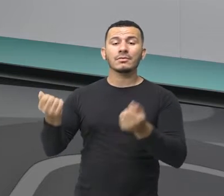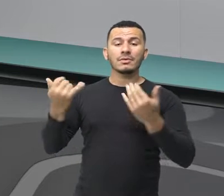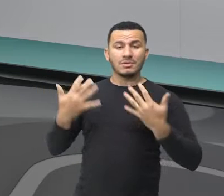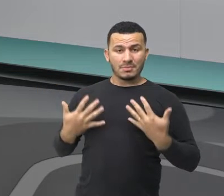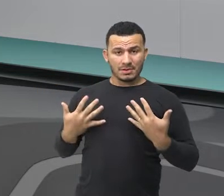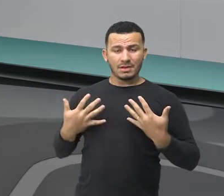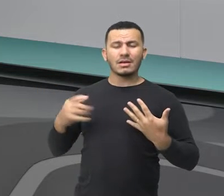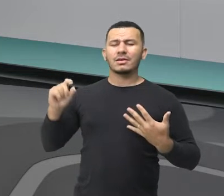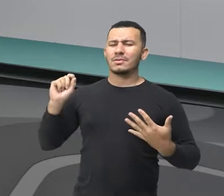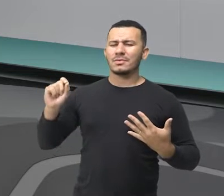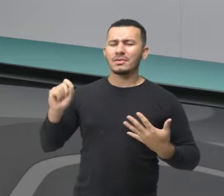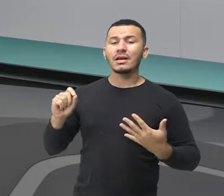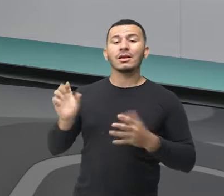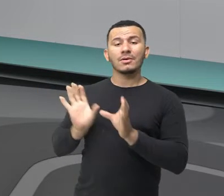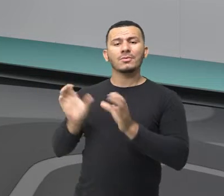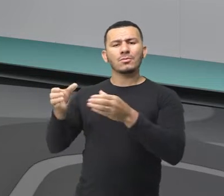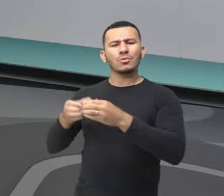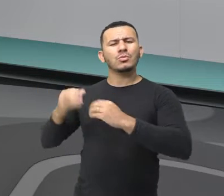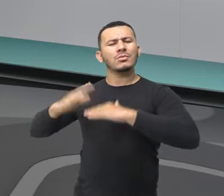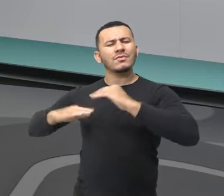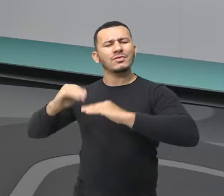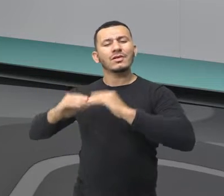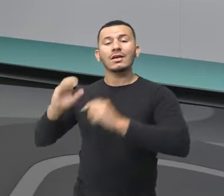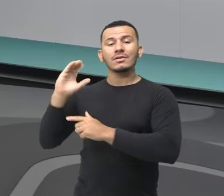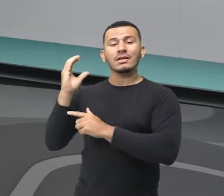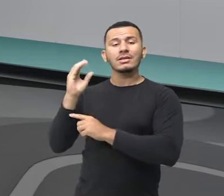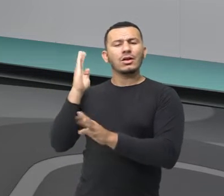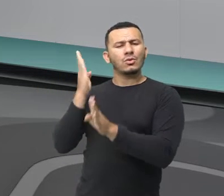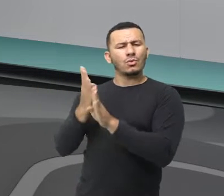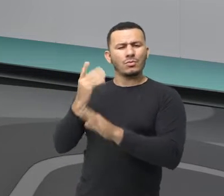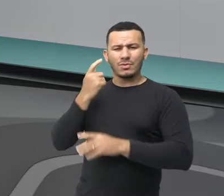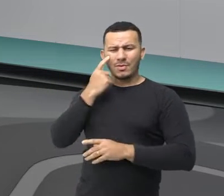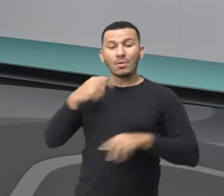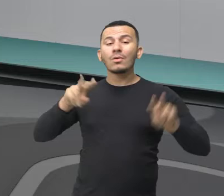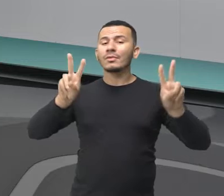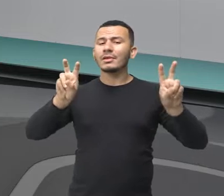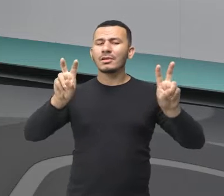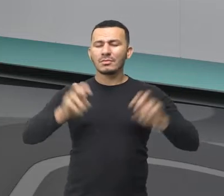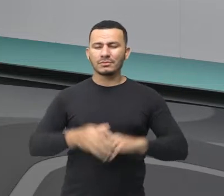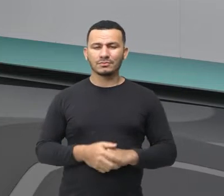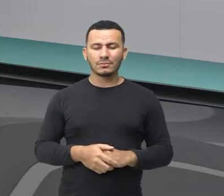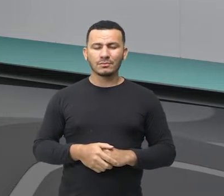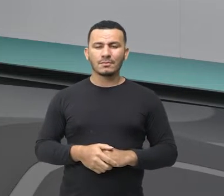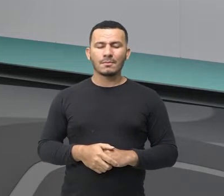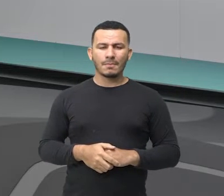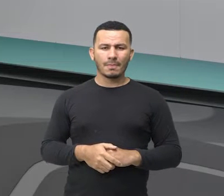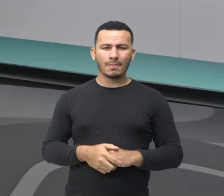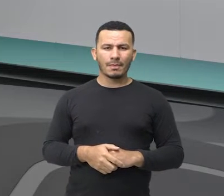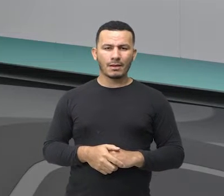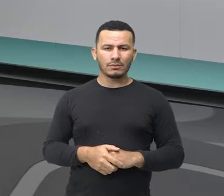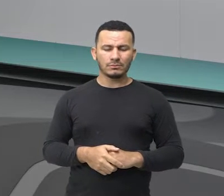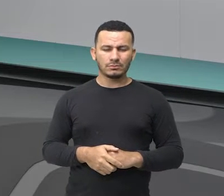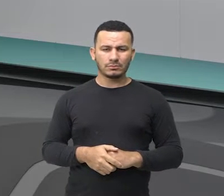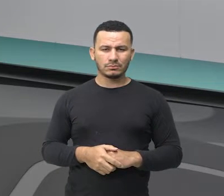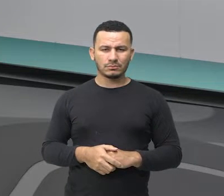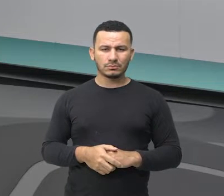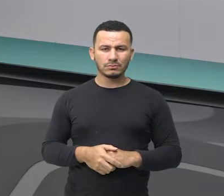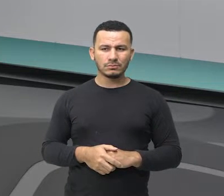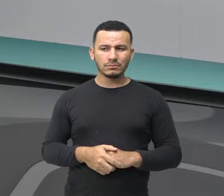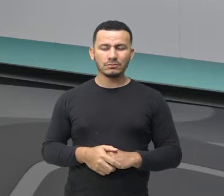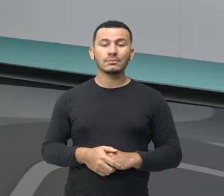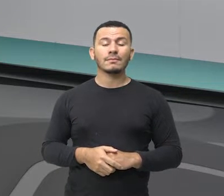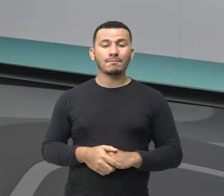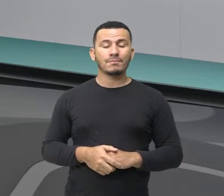para a gente algo que os cientistas descobriram. Olhem só para o título. O uso de aparelhos